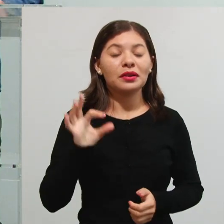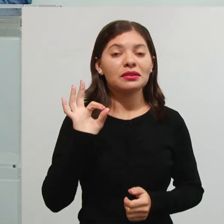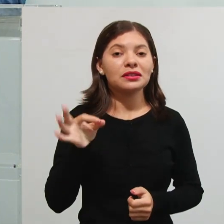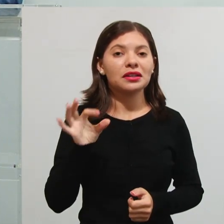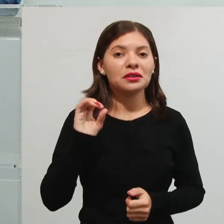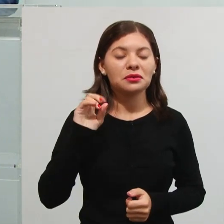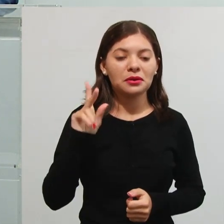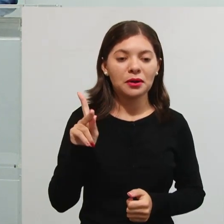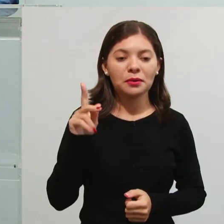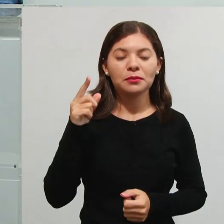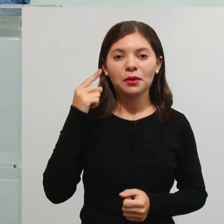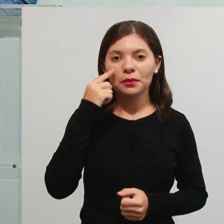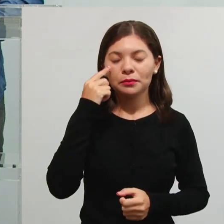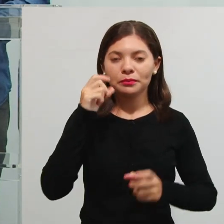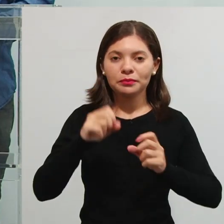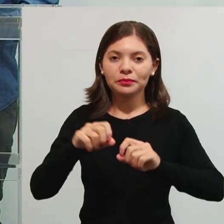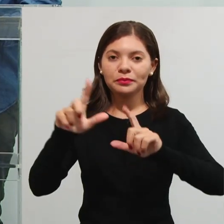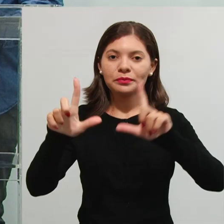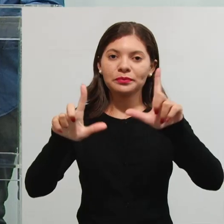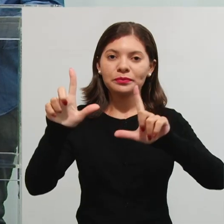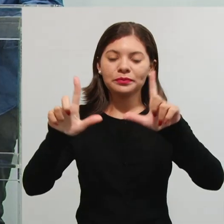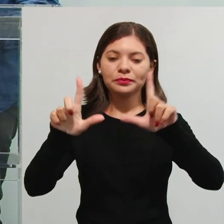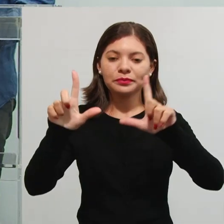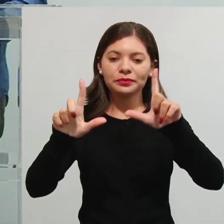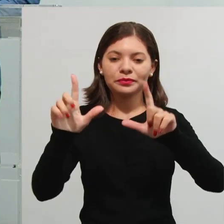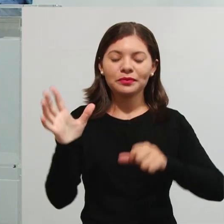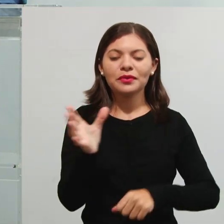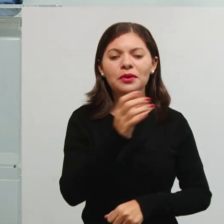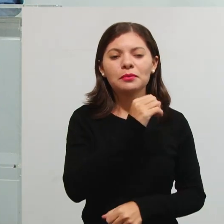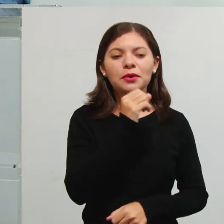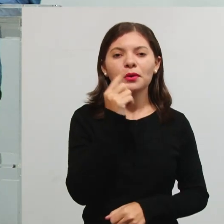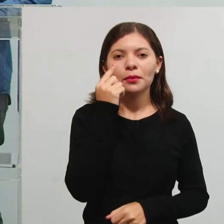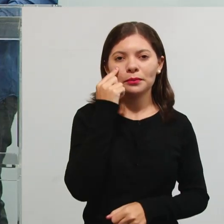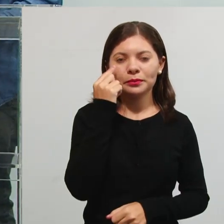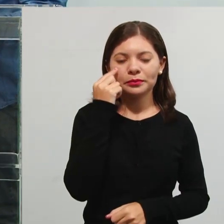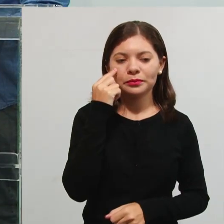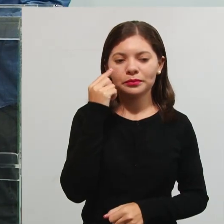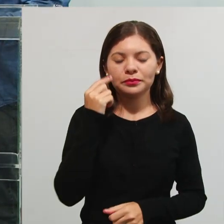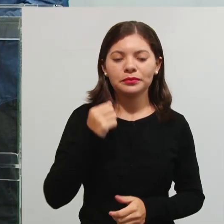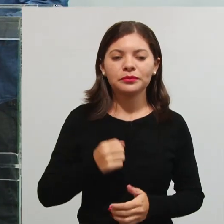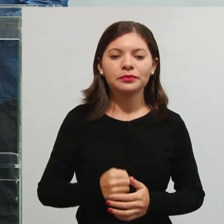ok? Continuando aqui o nosso conteúdo, vem comigo, vamos acompanhar.